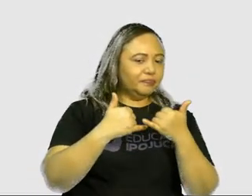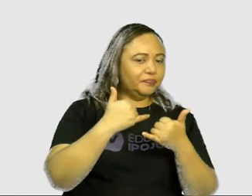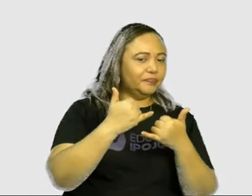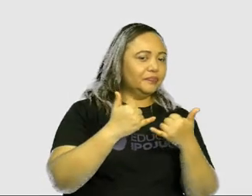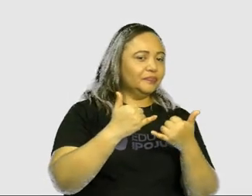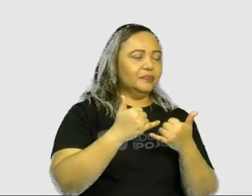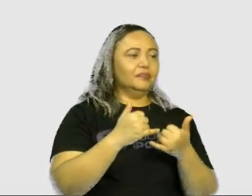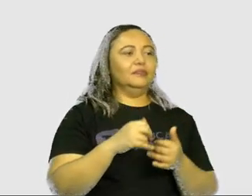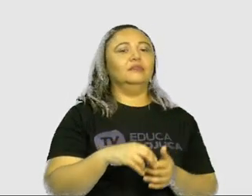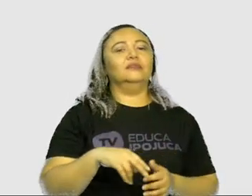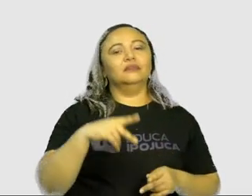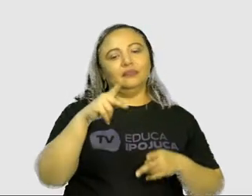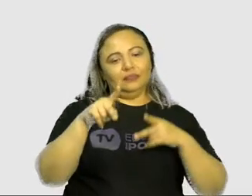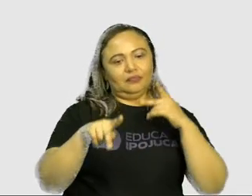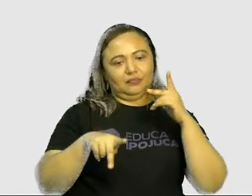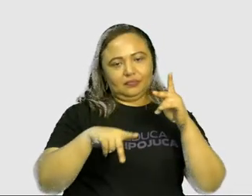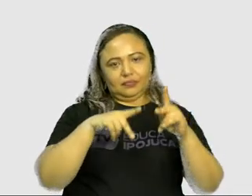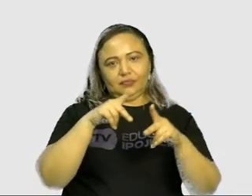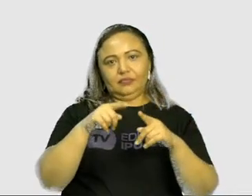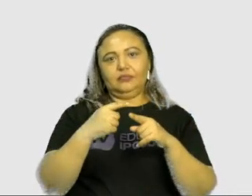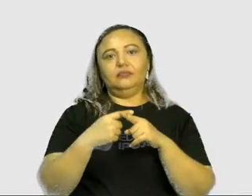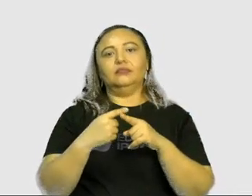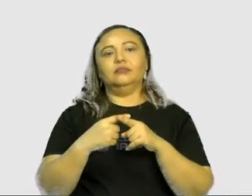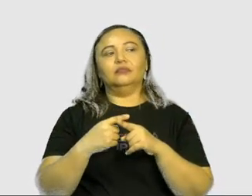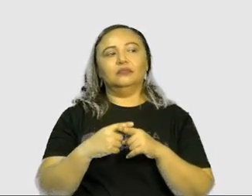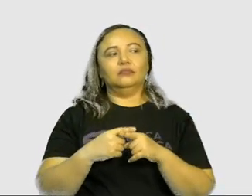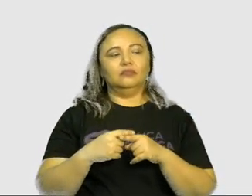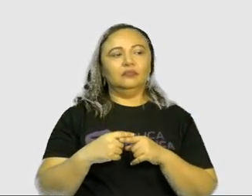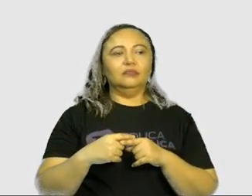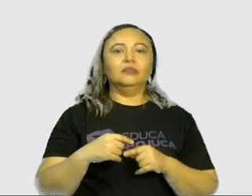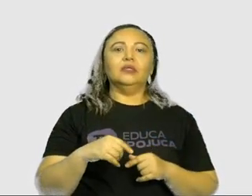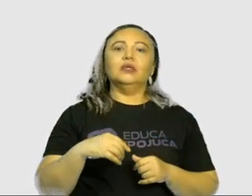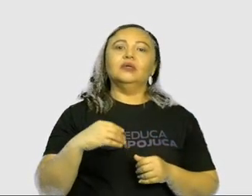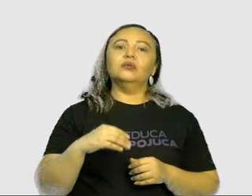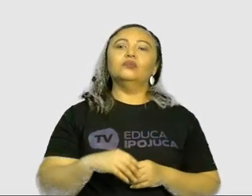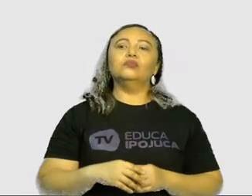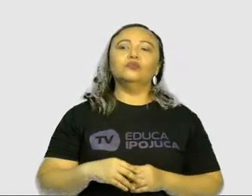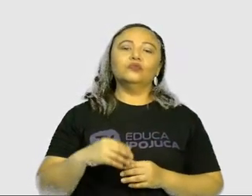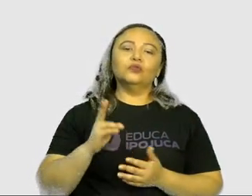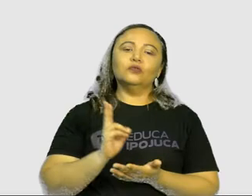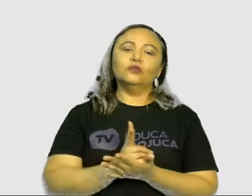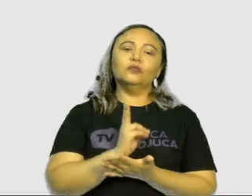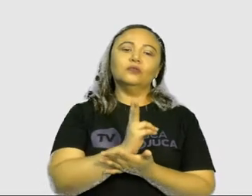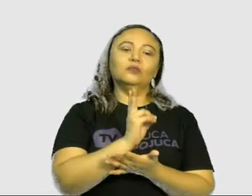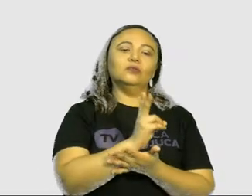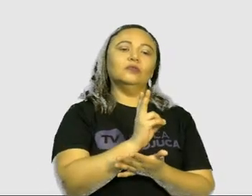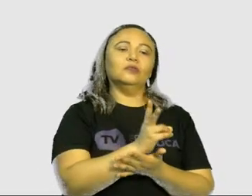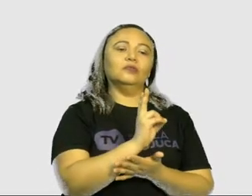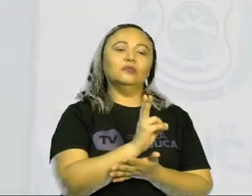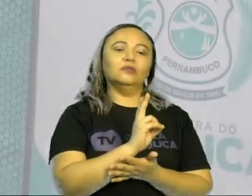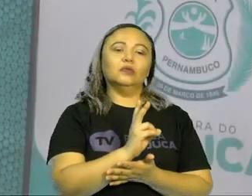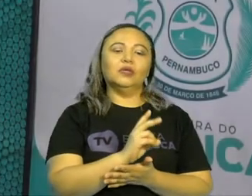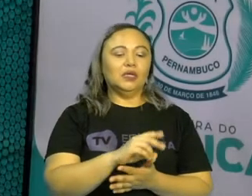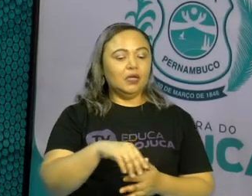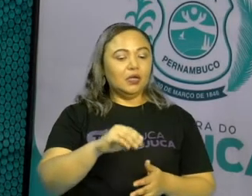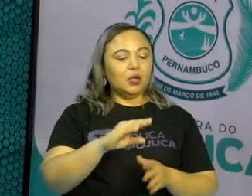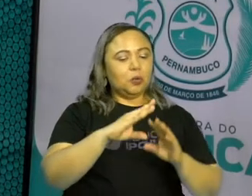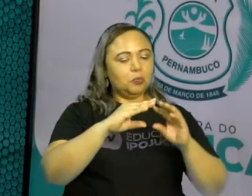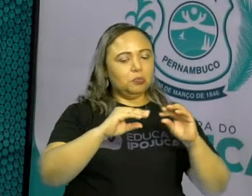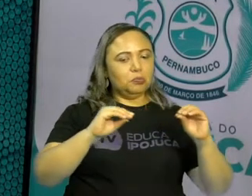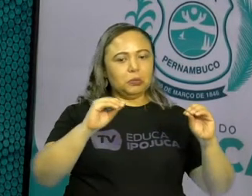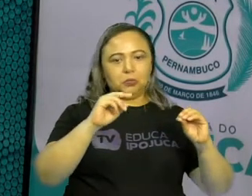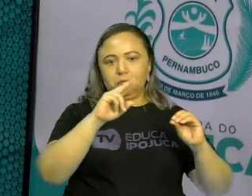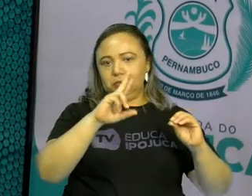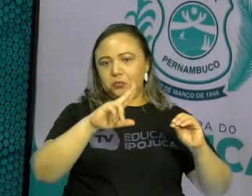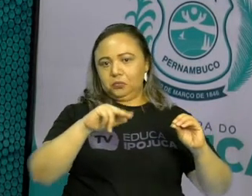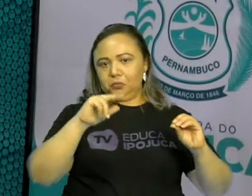brincadeira popular. Por quê? Passa o tempo, passa gerações e ela nunca